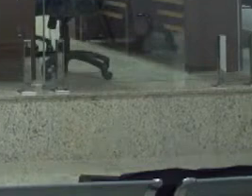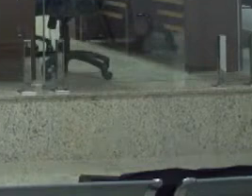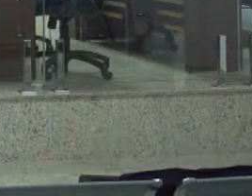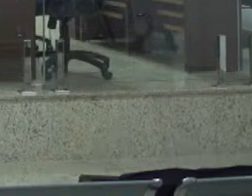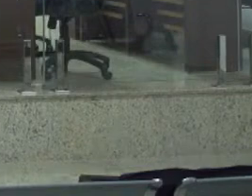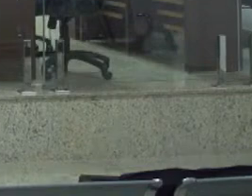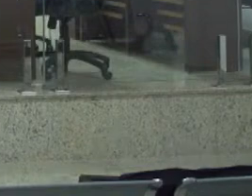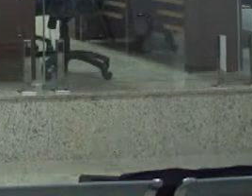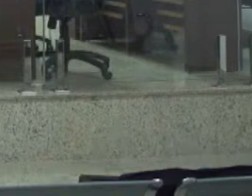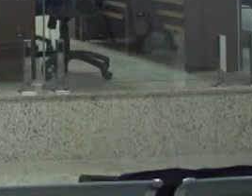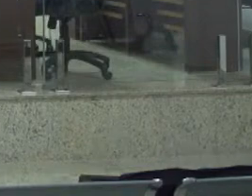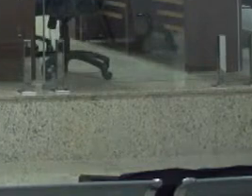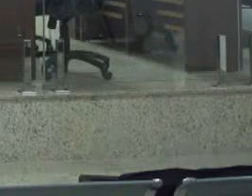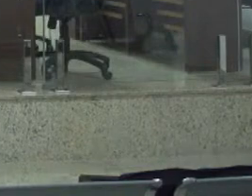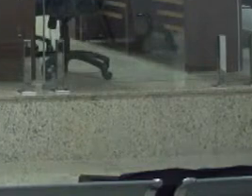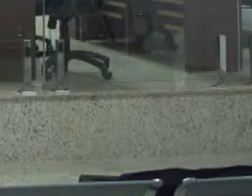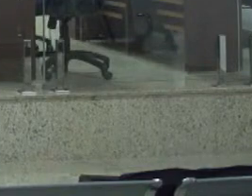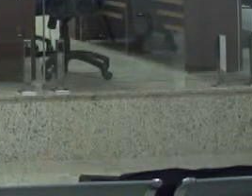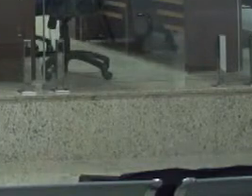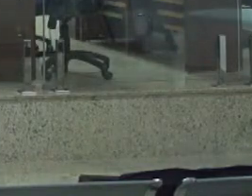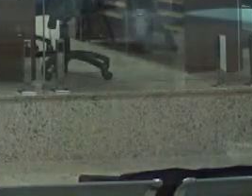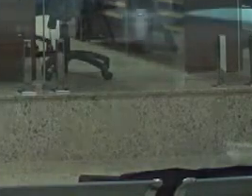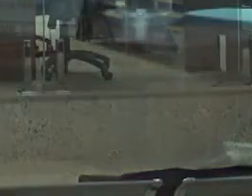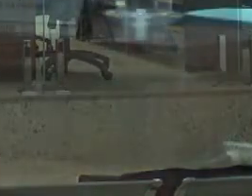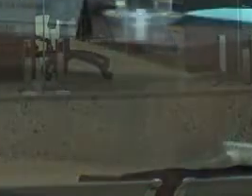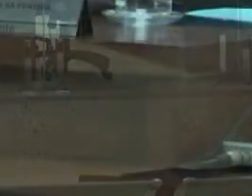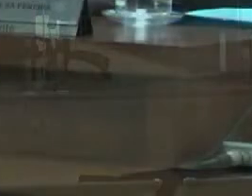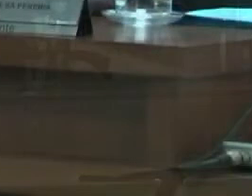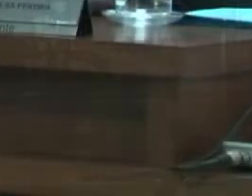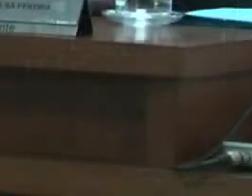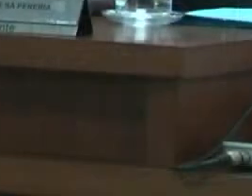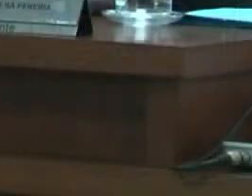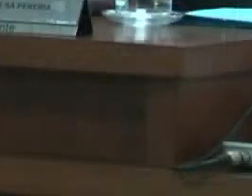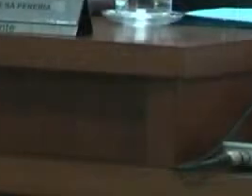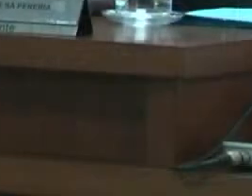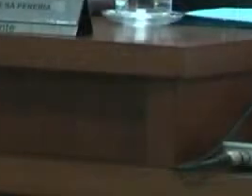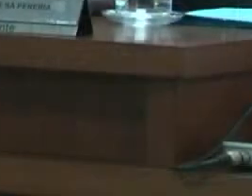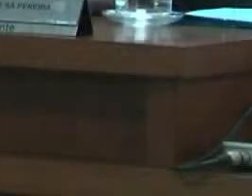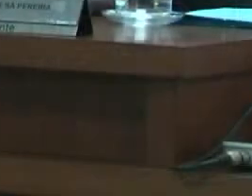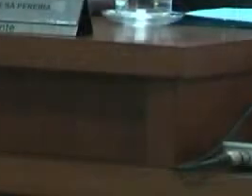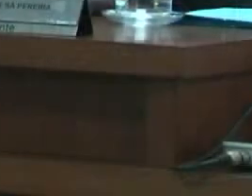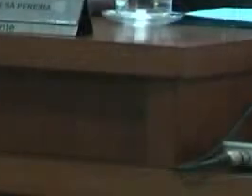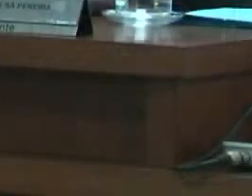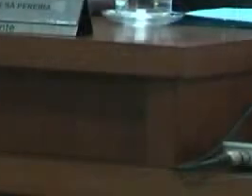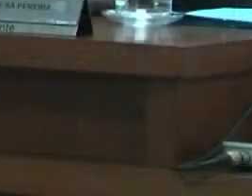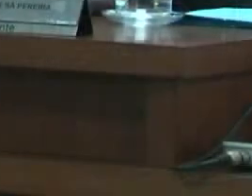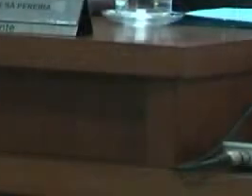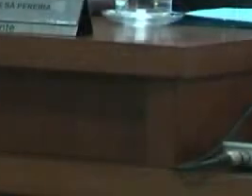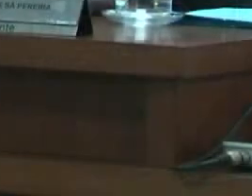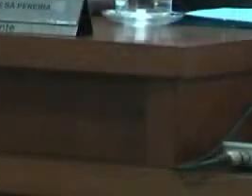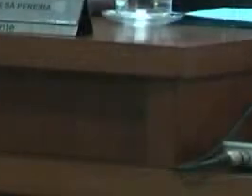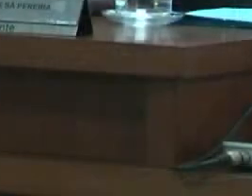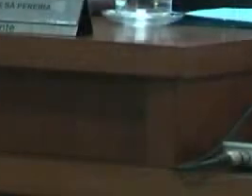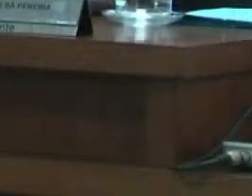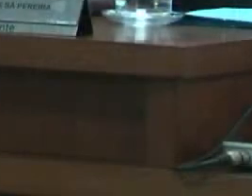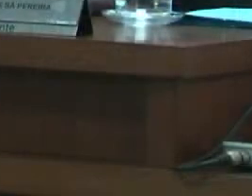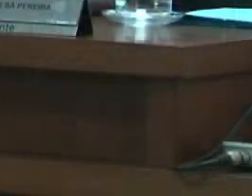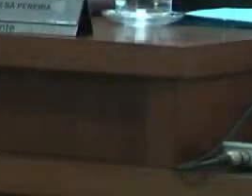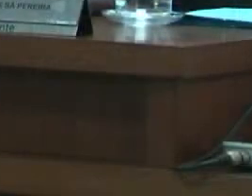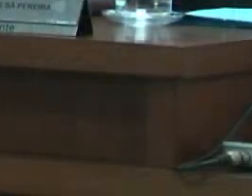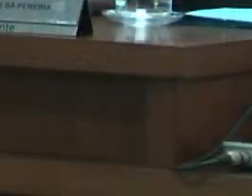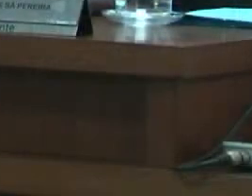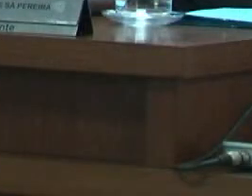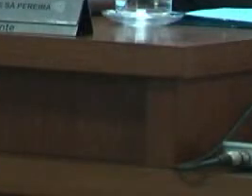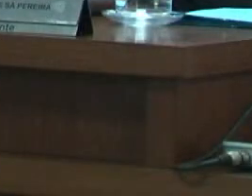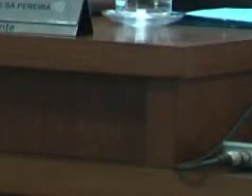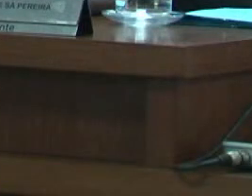encontram. Aprovada. Quero agradecer a presença de todos, nosso plenário, e pedir a nossa